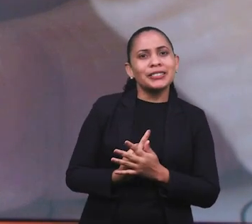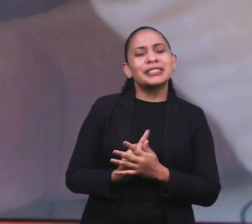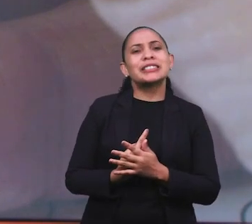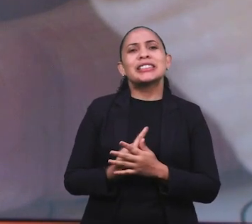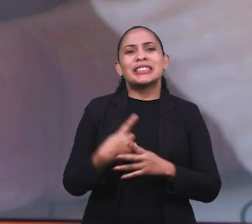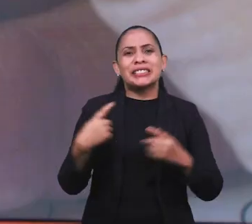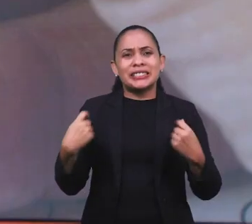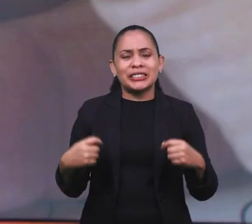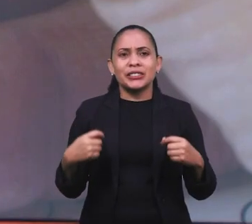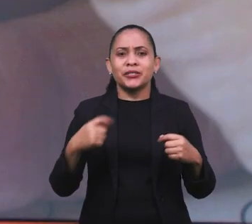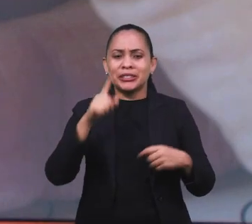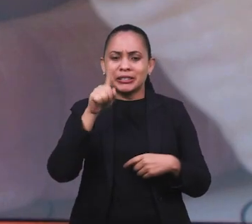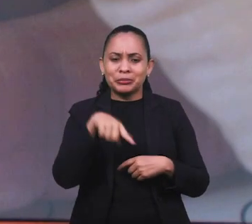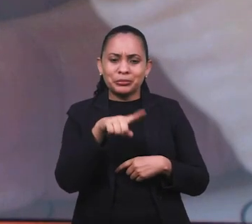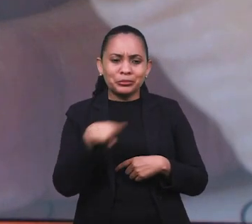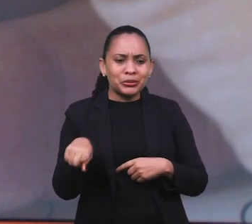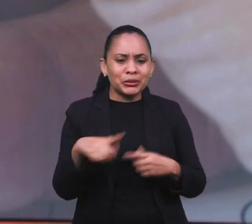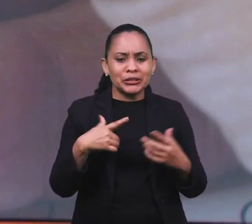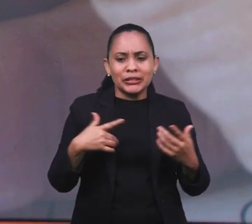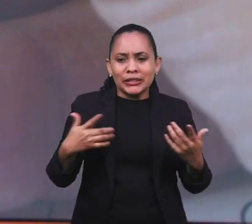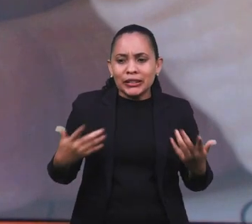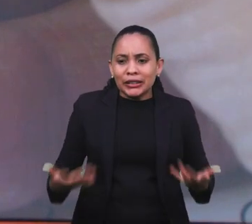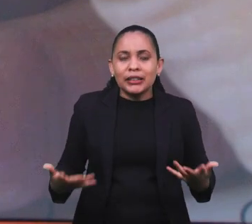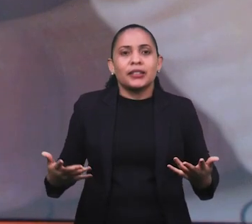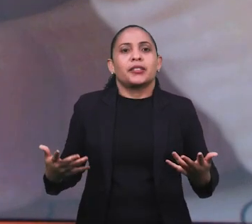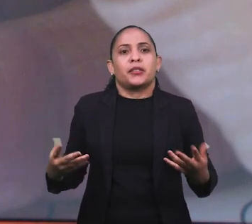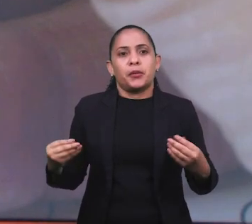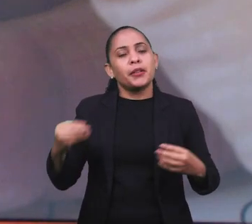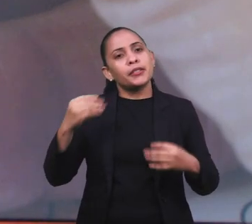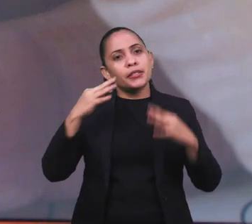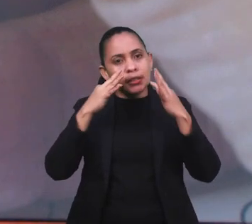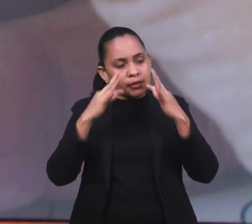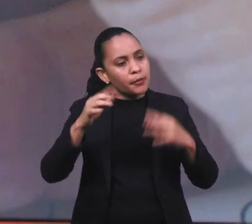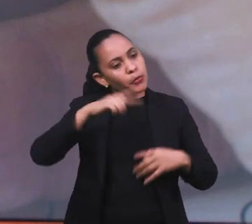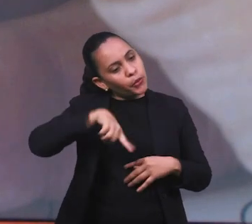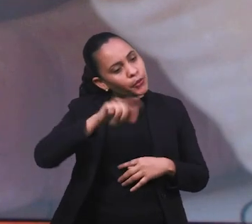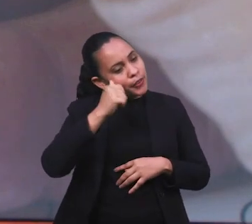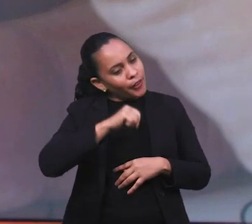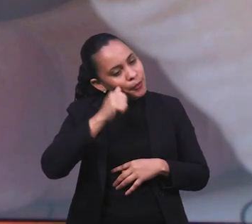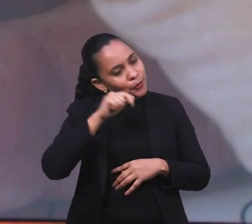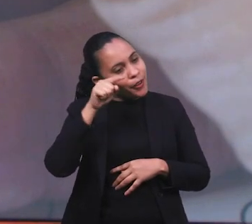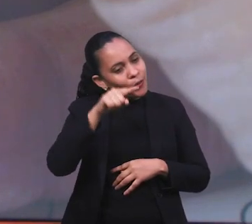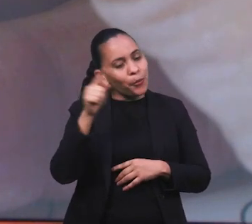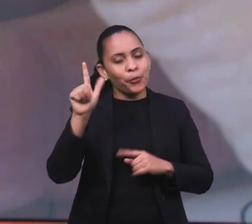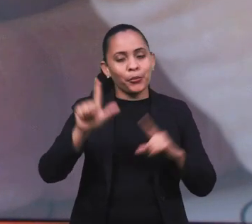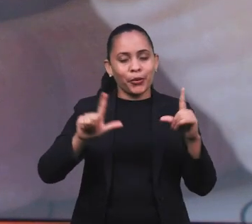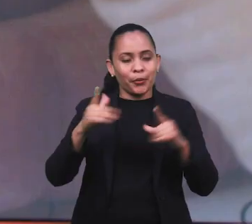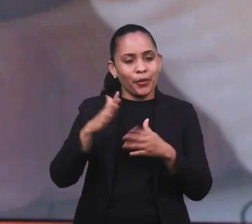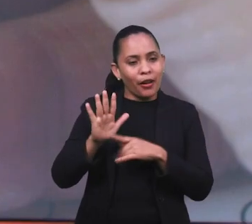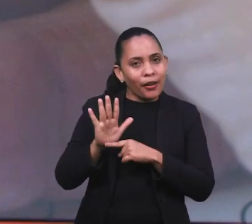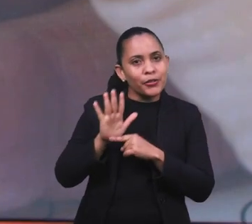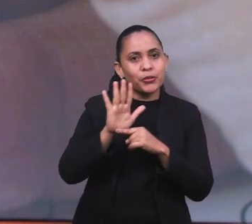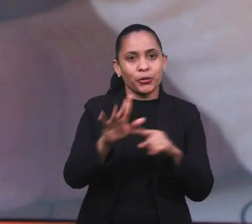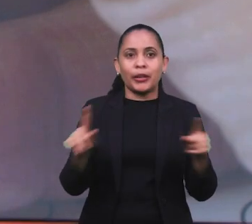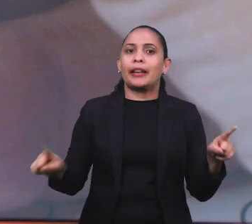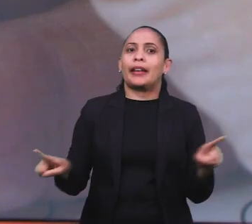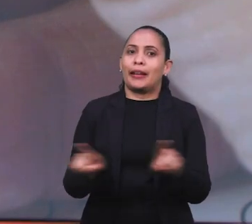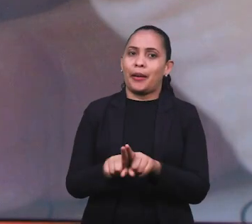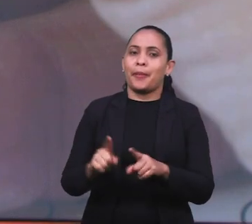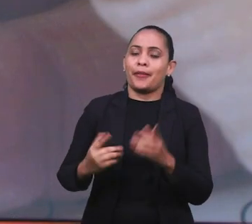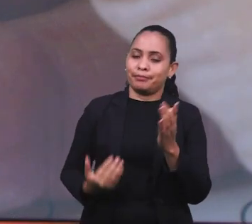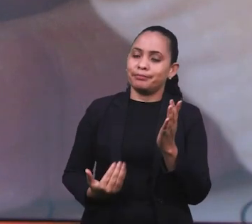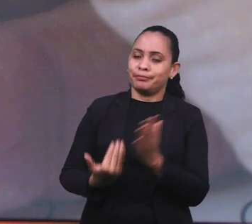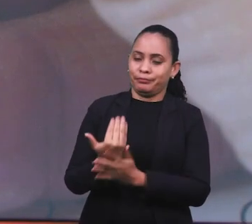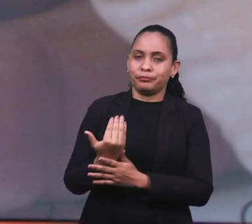de reprovação. E nós ficamos felizes aqui de ver o testemunho da nossa irmã, de como que o programa ajudou e que também